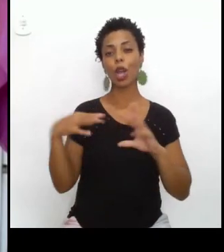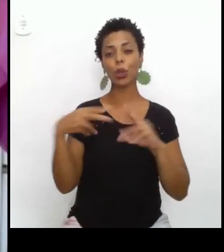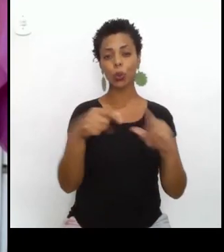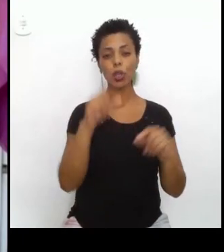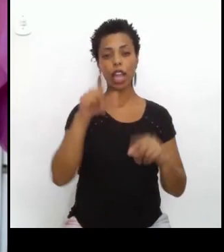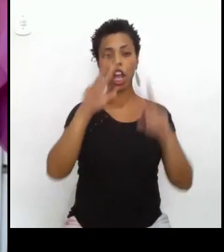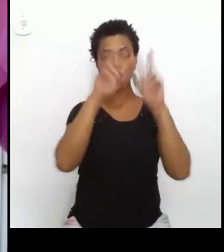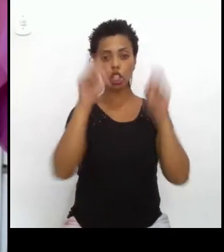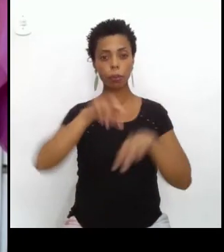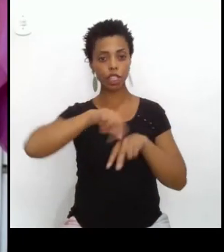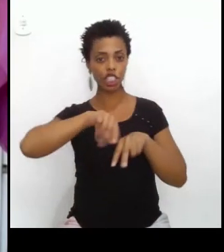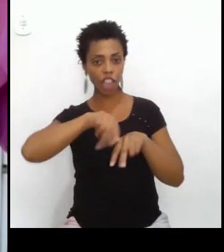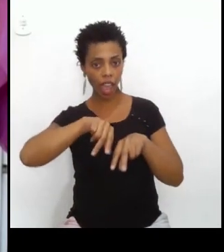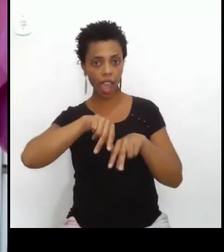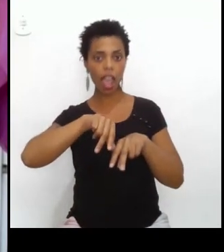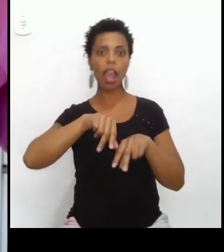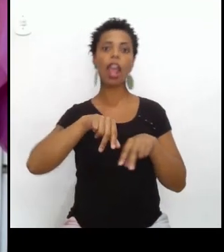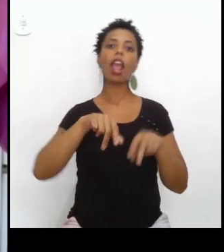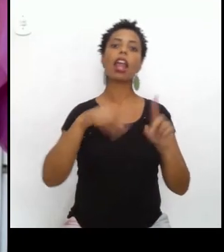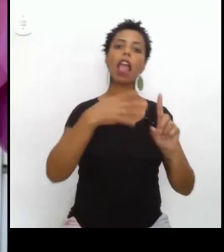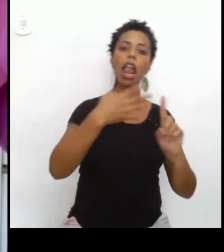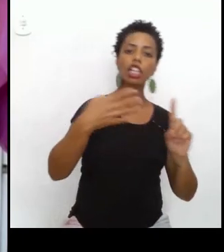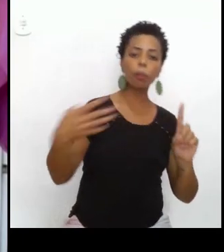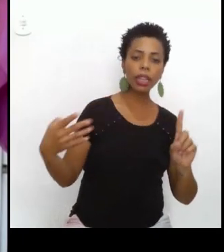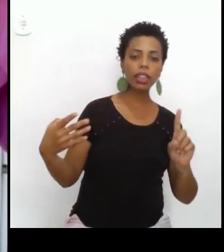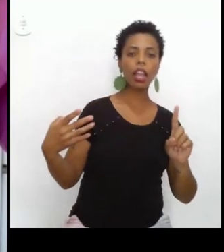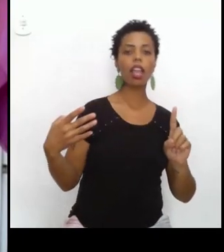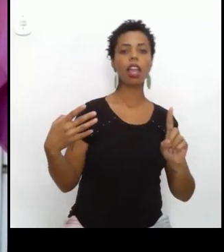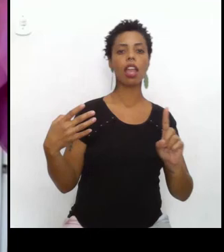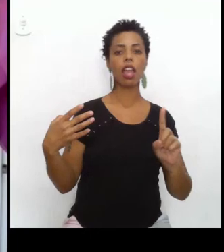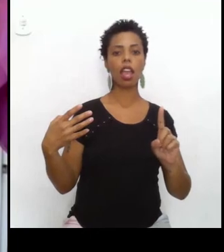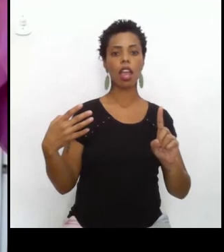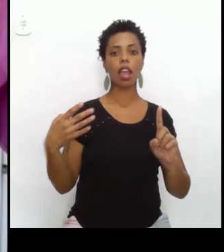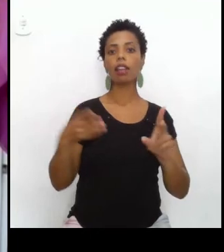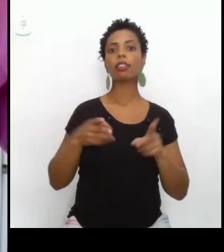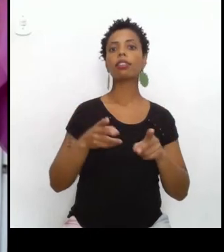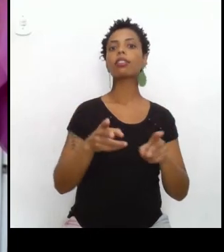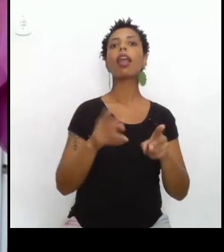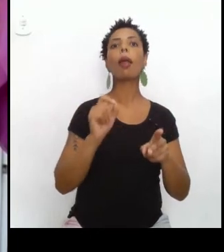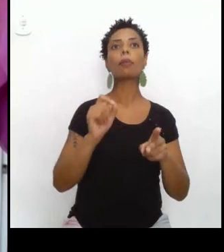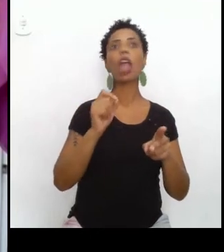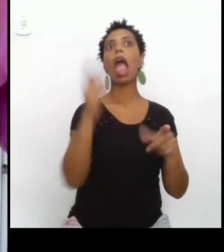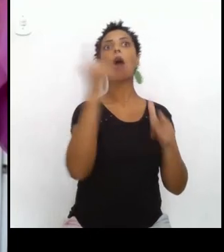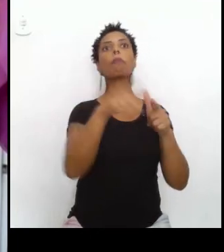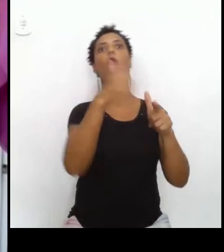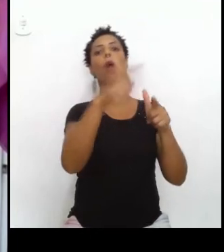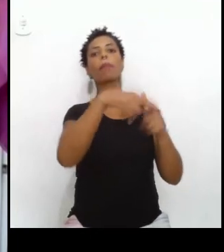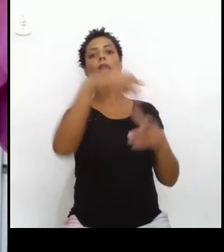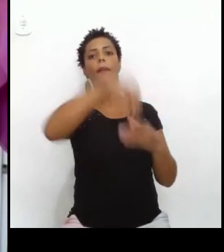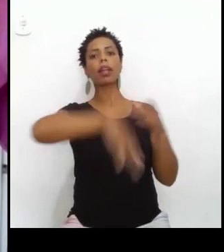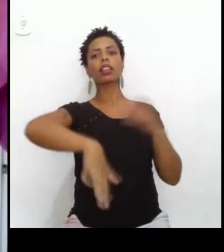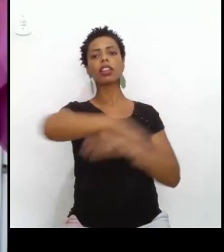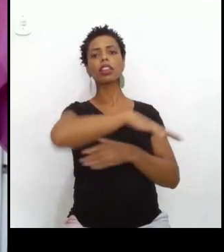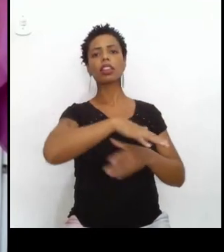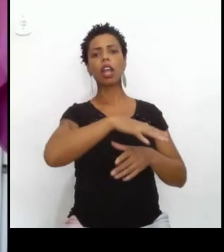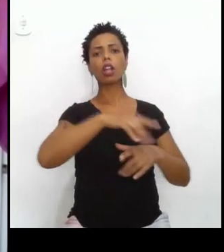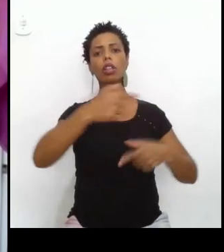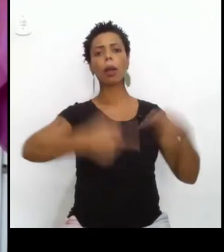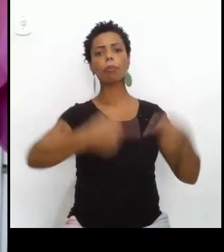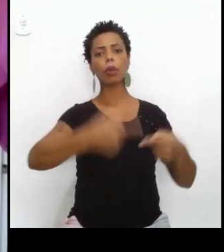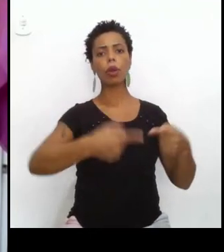gênero falta a falta de LGBT terá sempre uma grande questão política a um avanço ou retrocesso